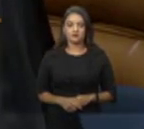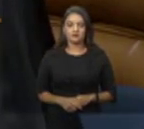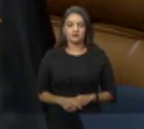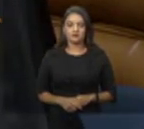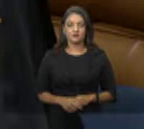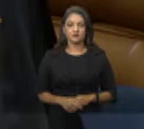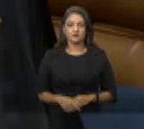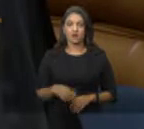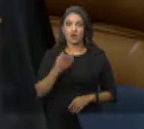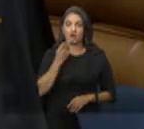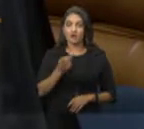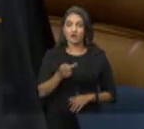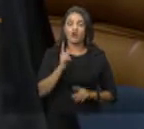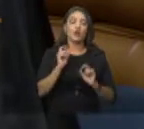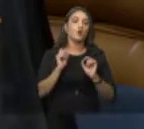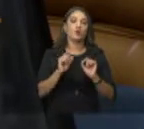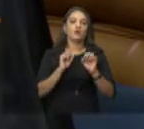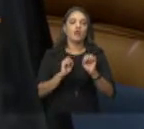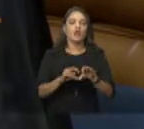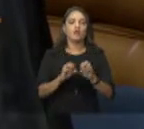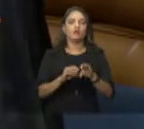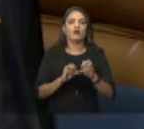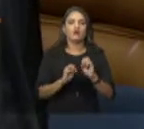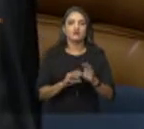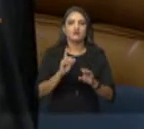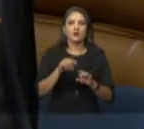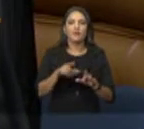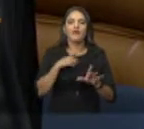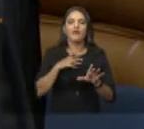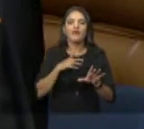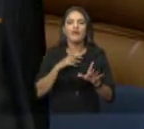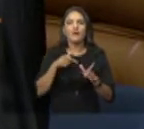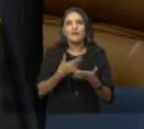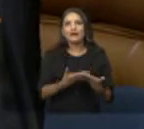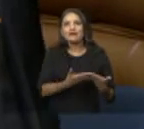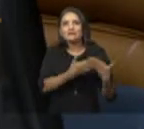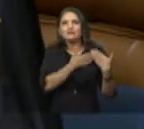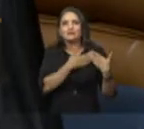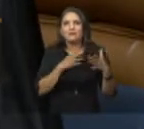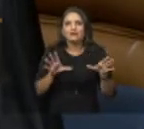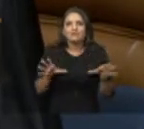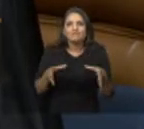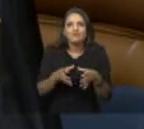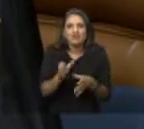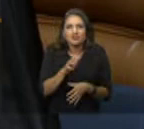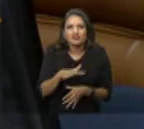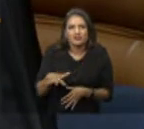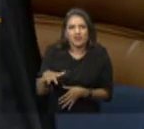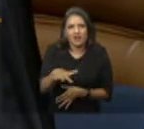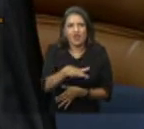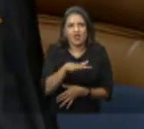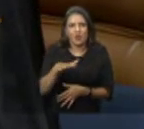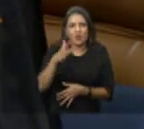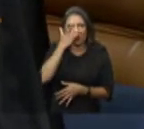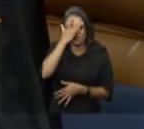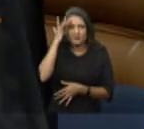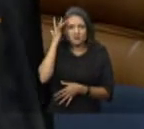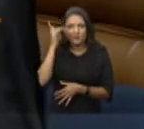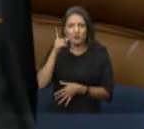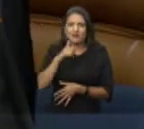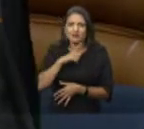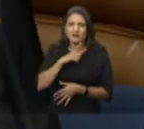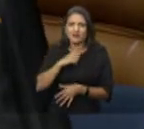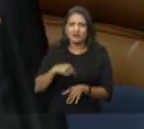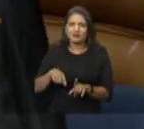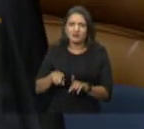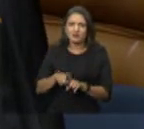é uma empreitada coletiva e que e que tenha acento